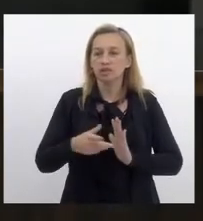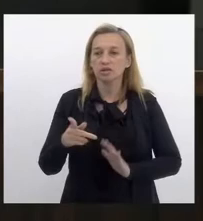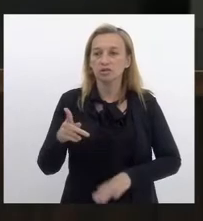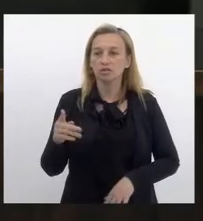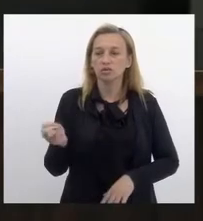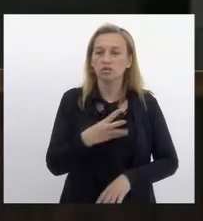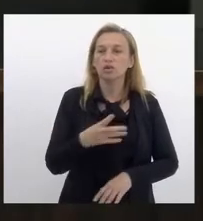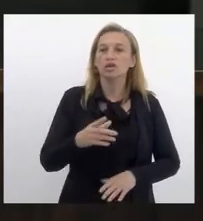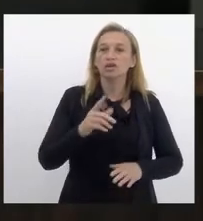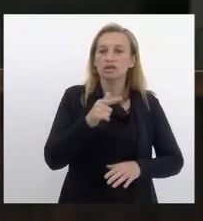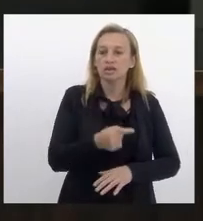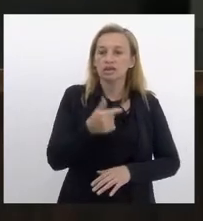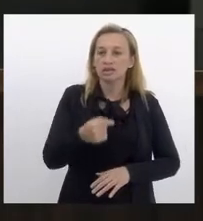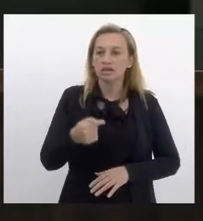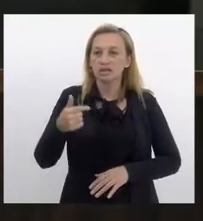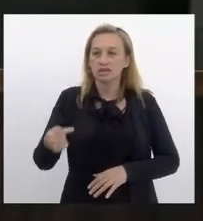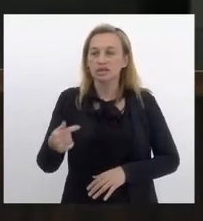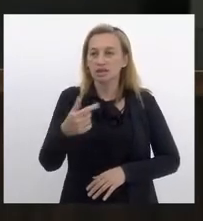777, de 21,